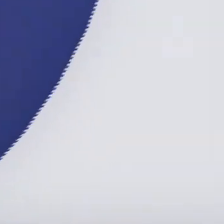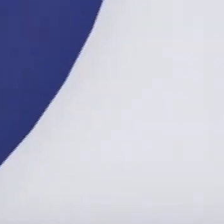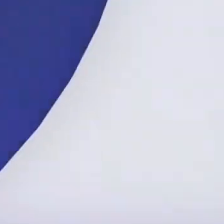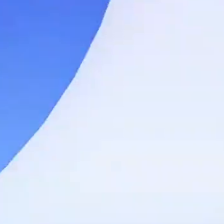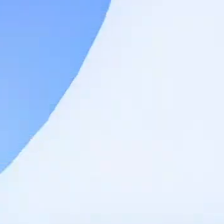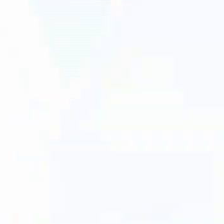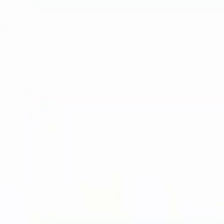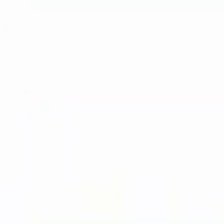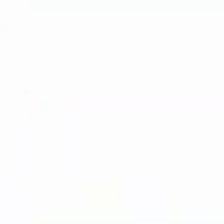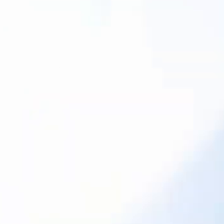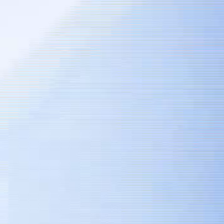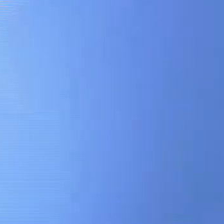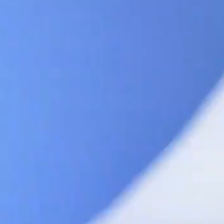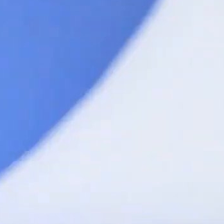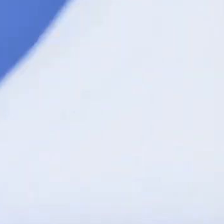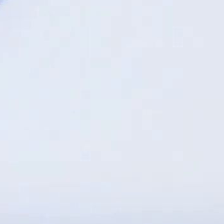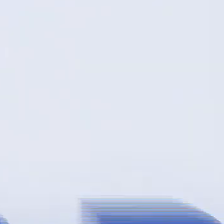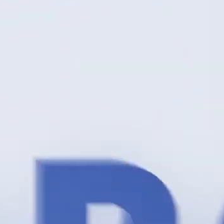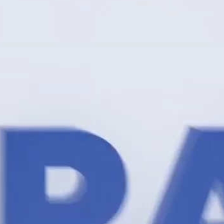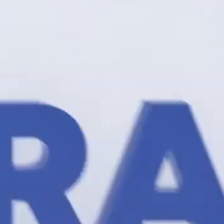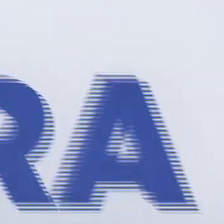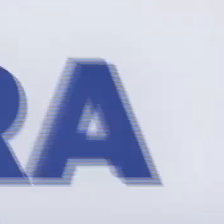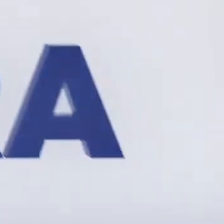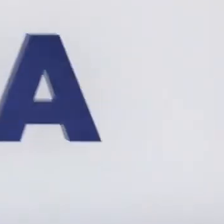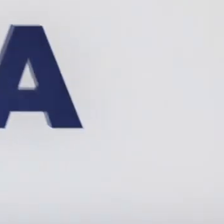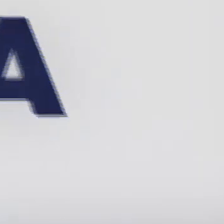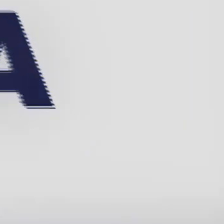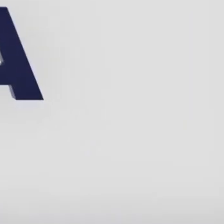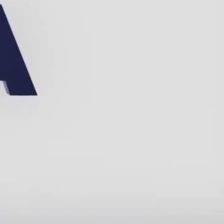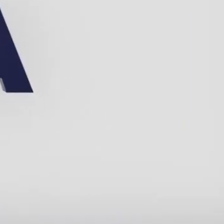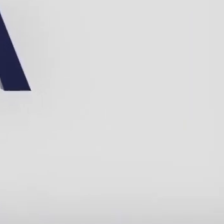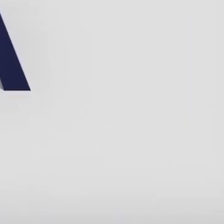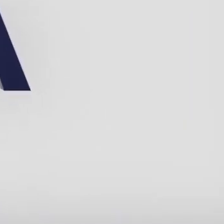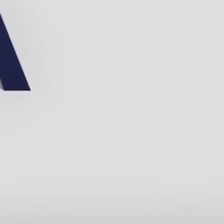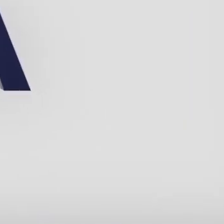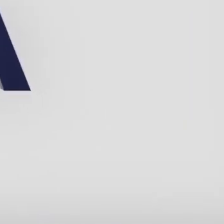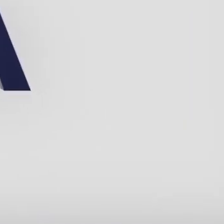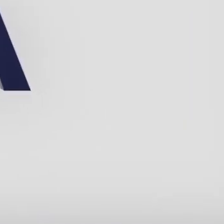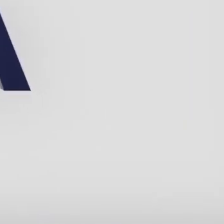TV Câmara, Campinas.